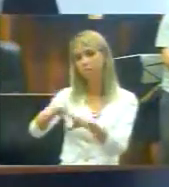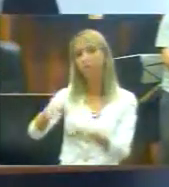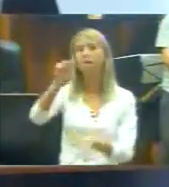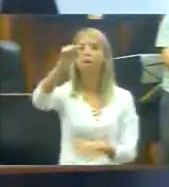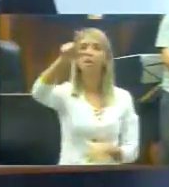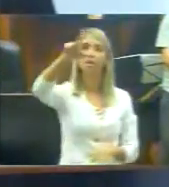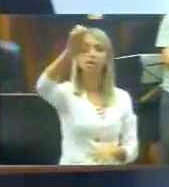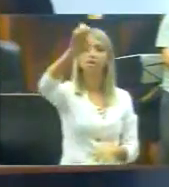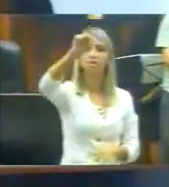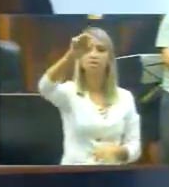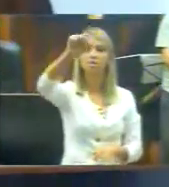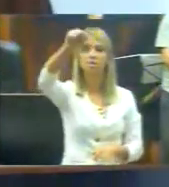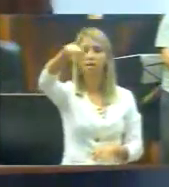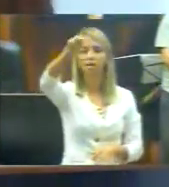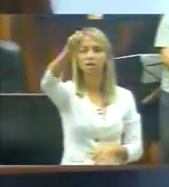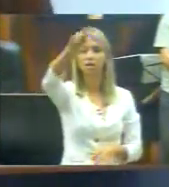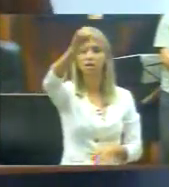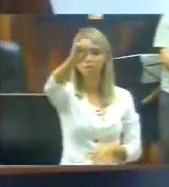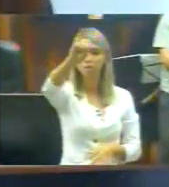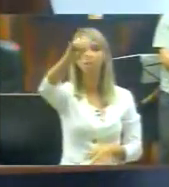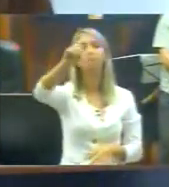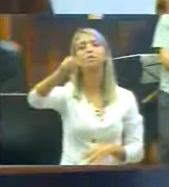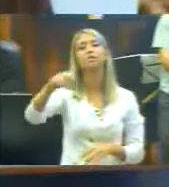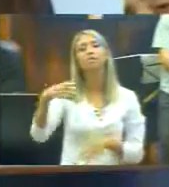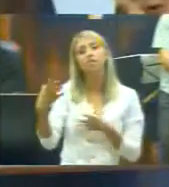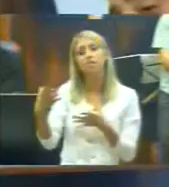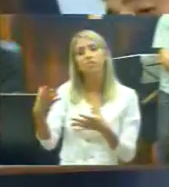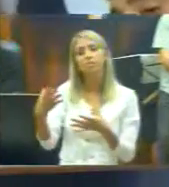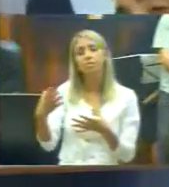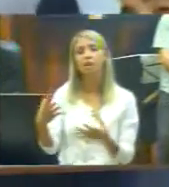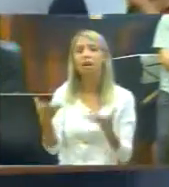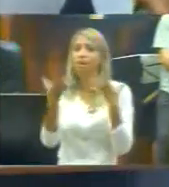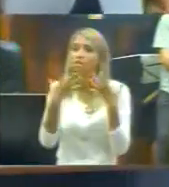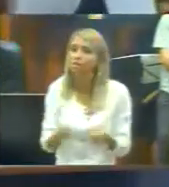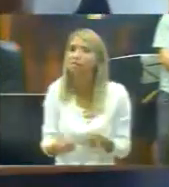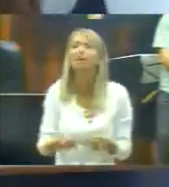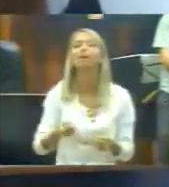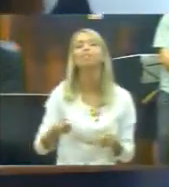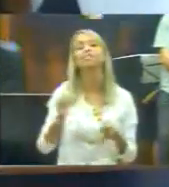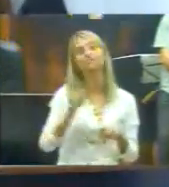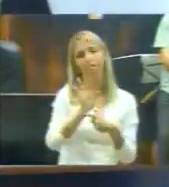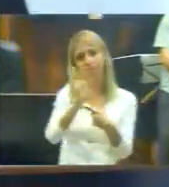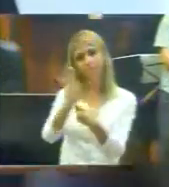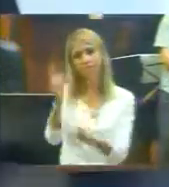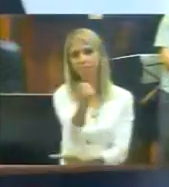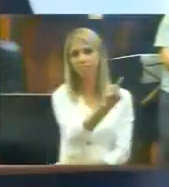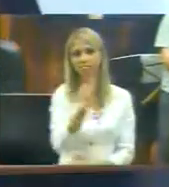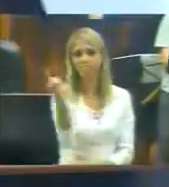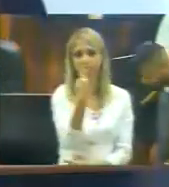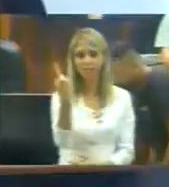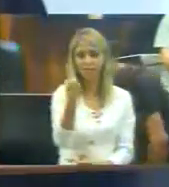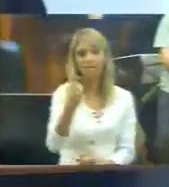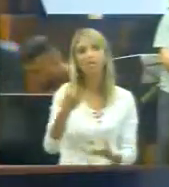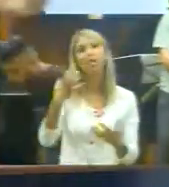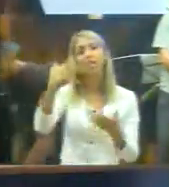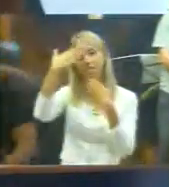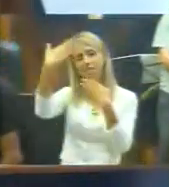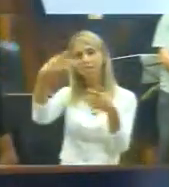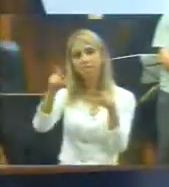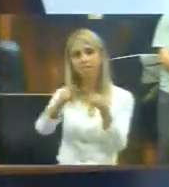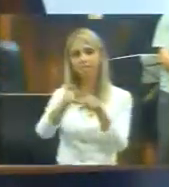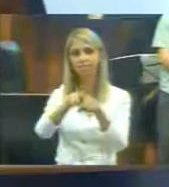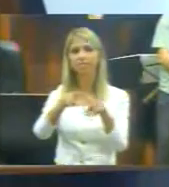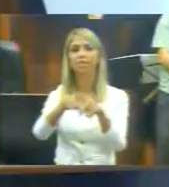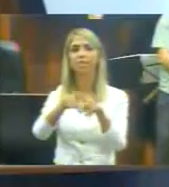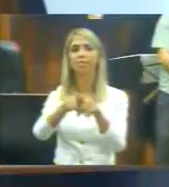Teixeira, que nos receberam e deu total atenção a todos nós. Quero agradecer também